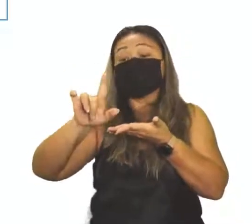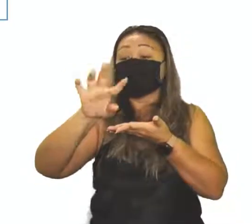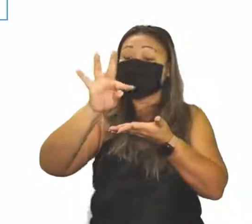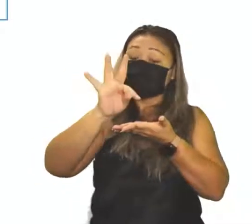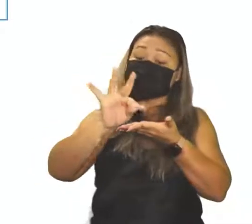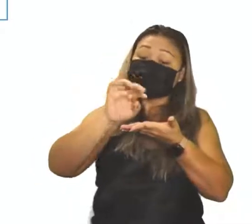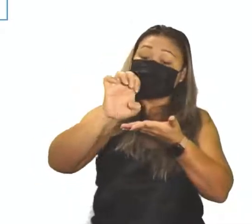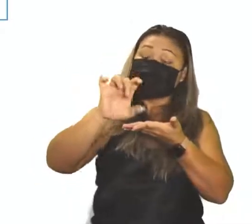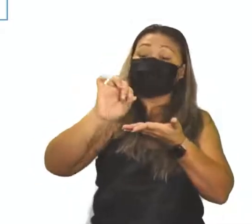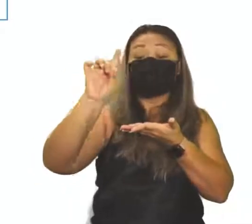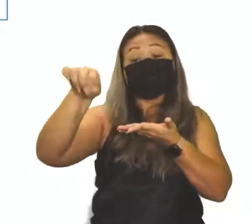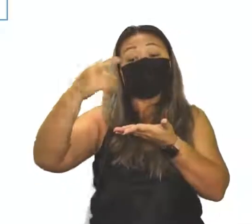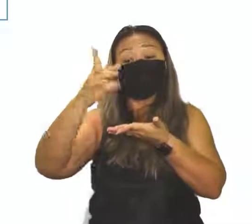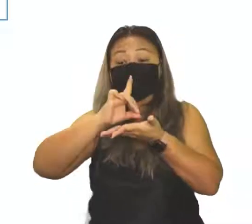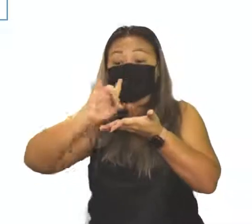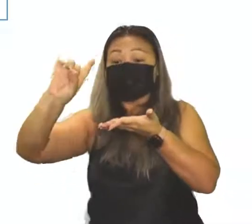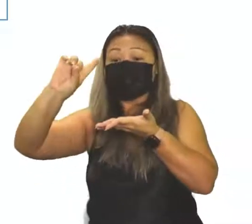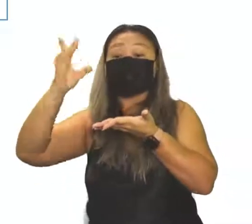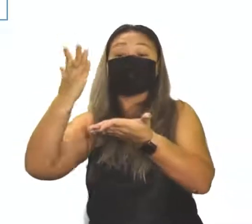E lógico é estudo.